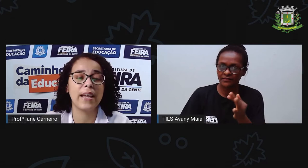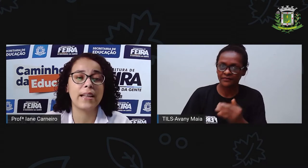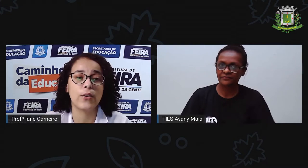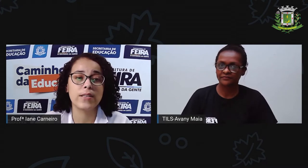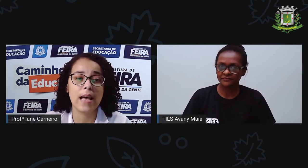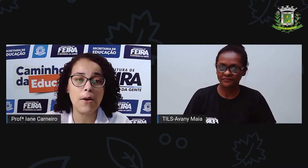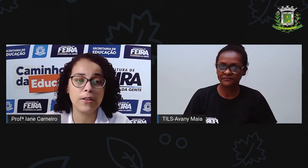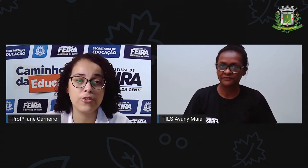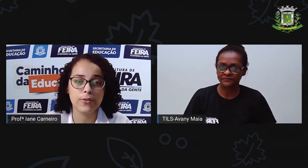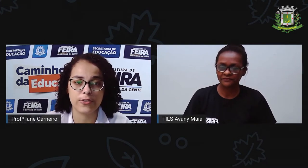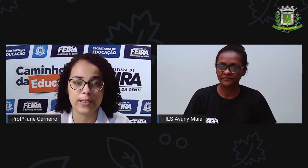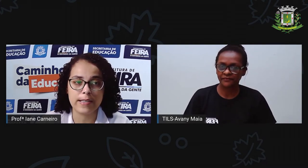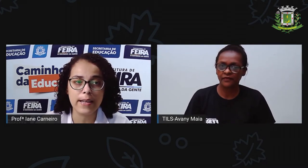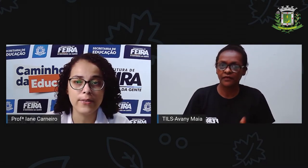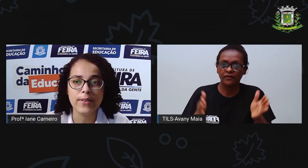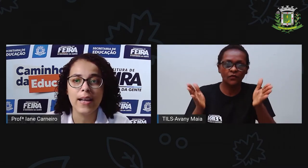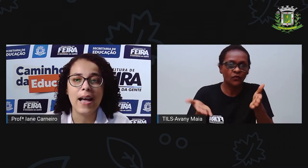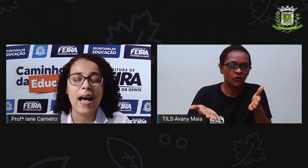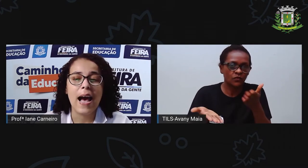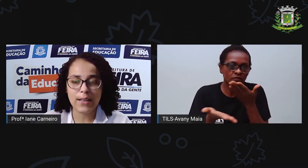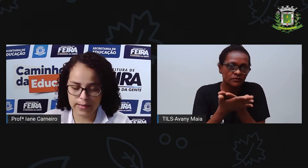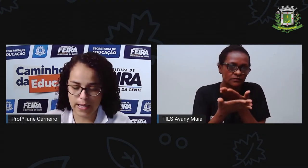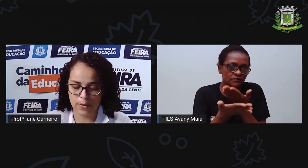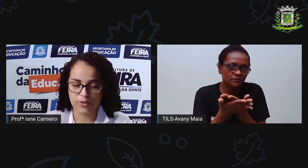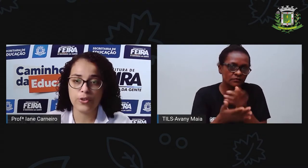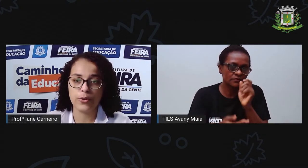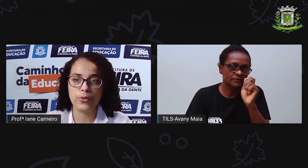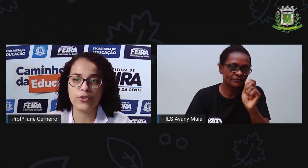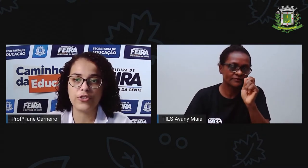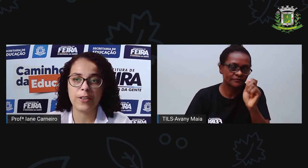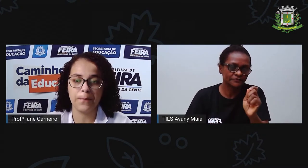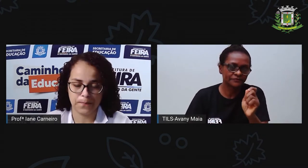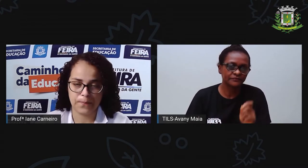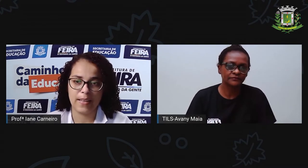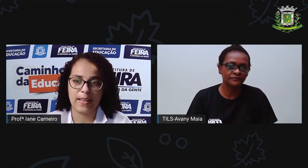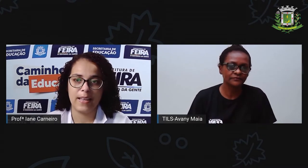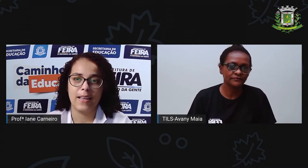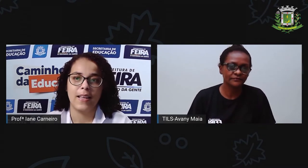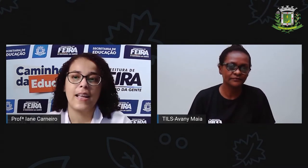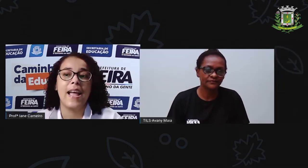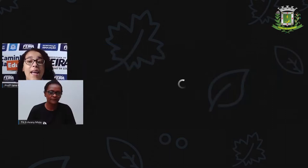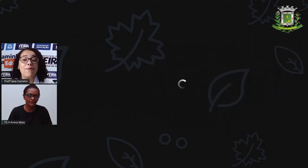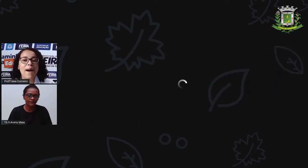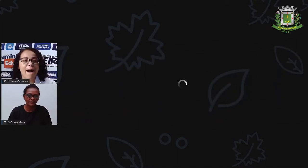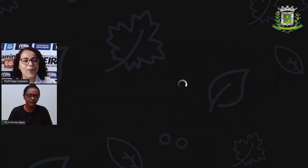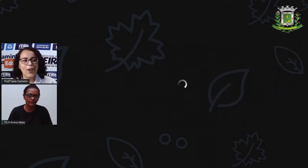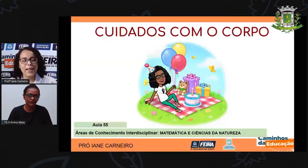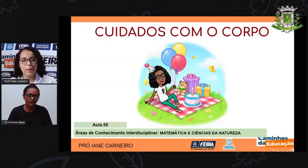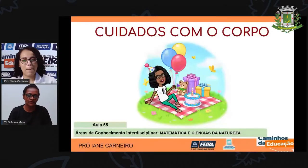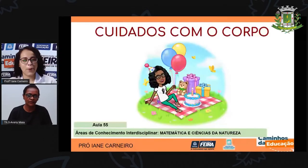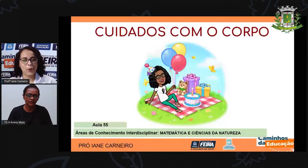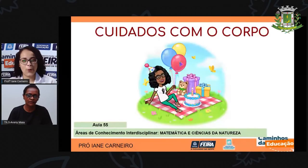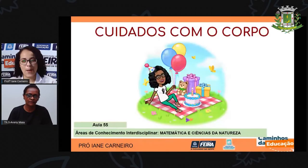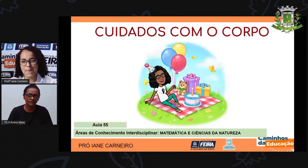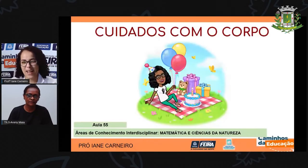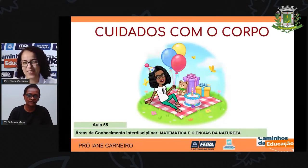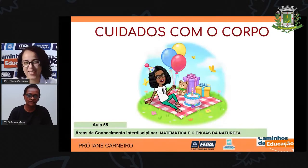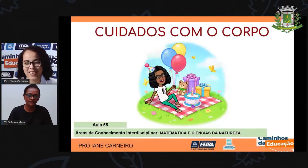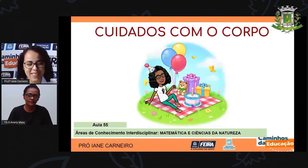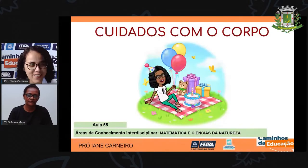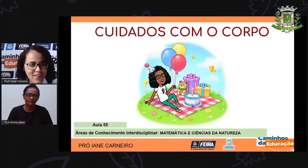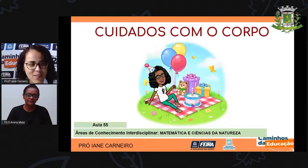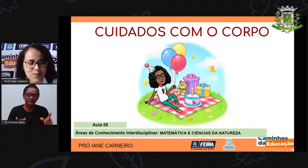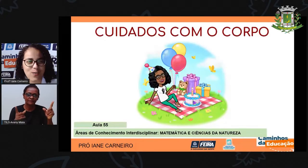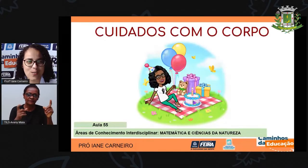gente ver a nossa aula de hoje, tá certo? A nossa aula de hoje é uma aula. Olha aqui, a Pro colocou a